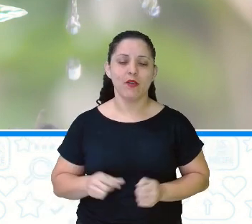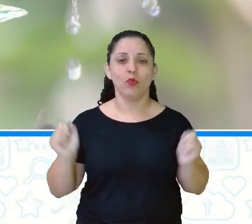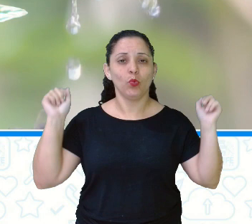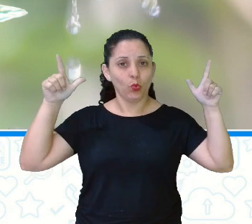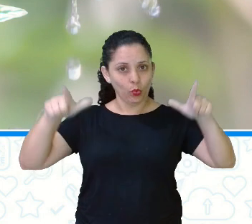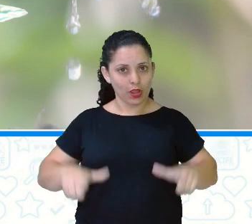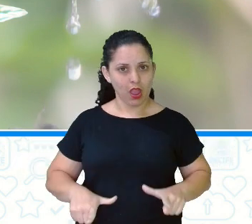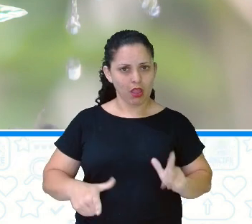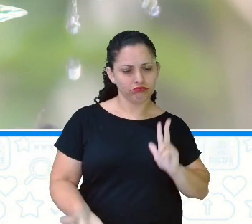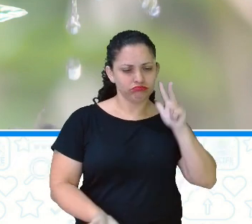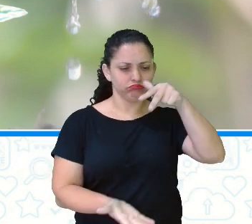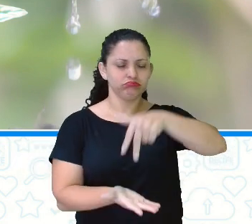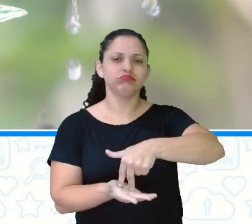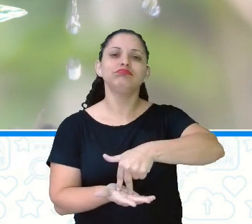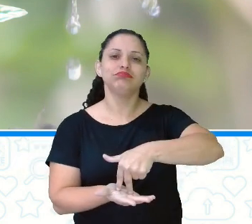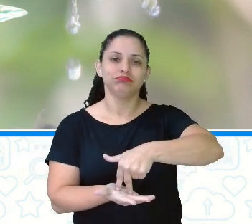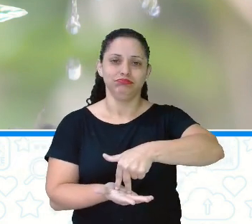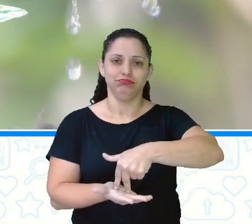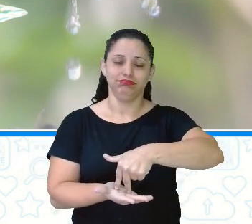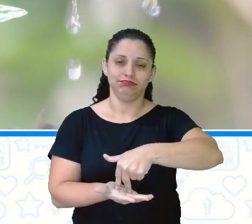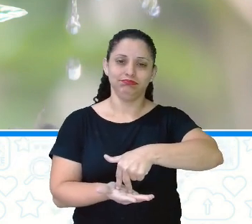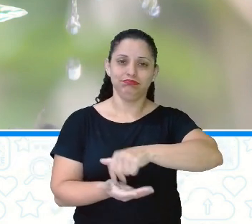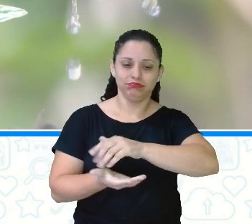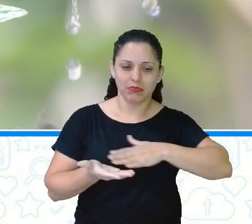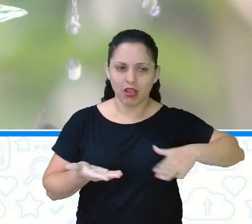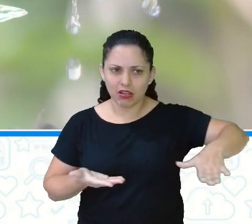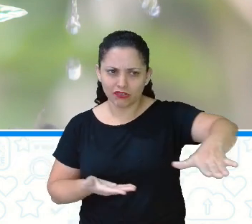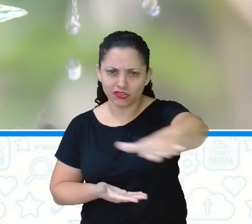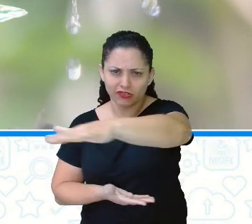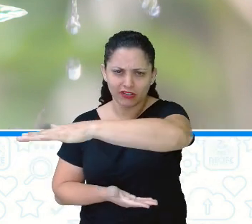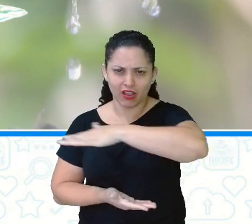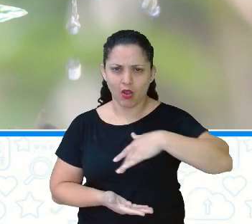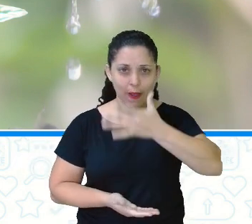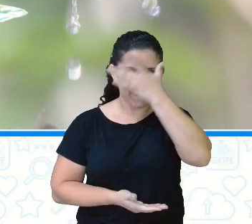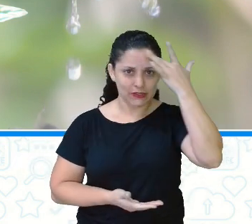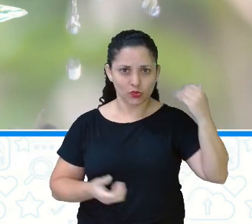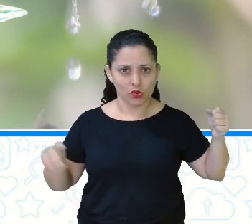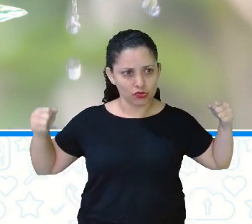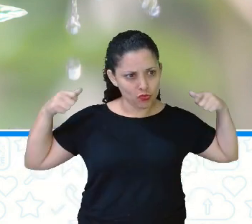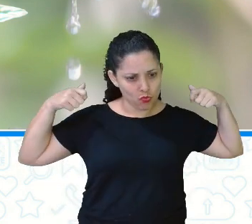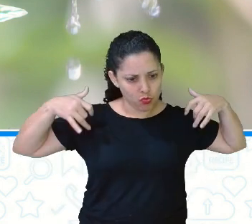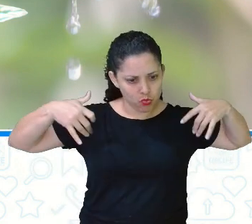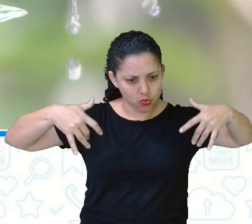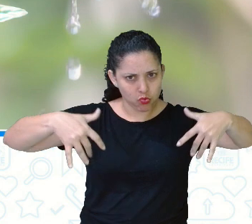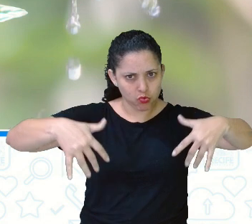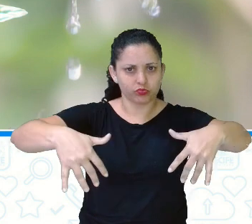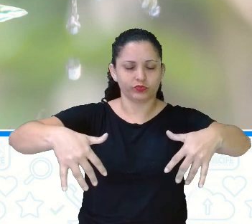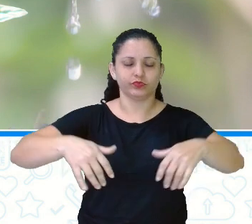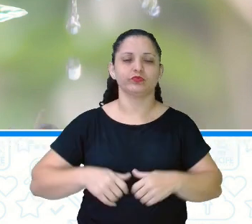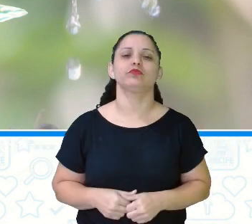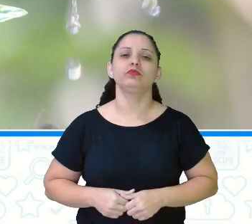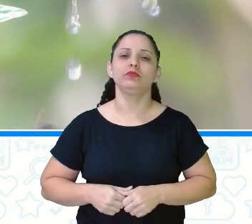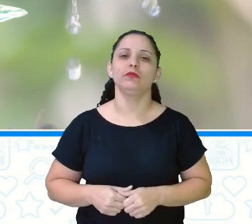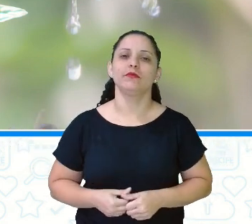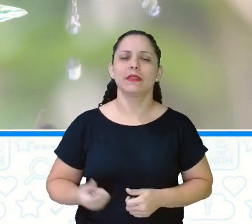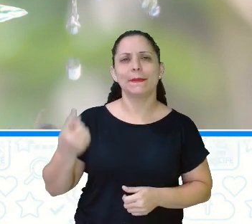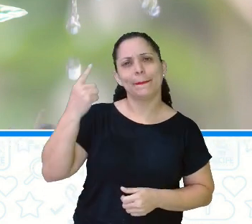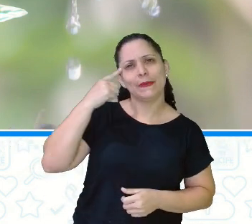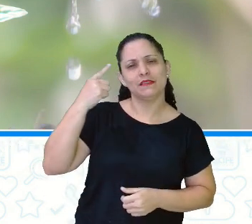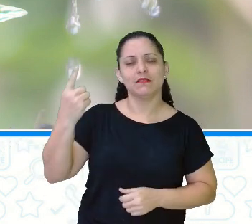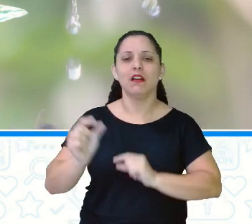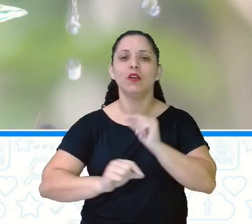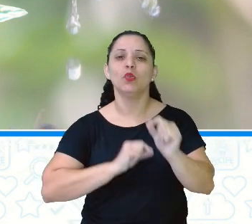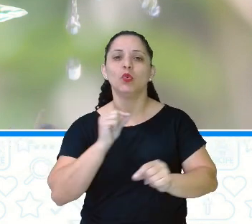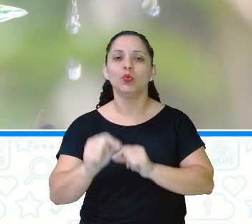nós estamos, né? Onde todos os seres vivos estão. E aí a gente pensa nessas condições de ambiente, nas